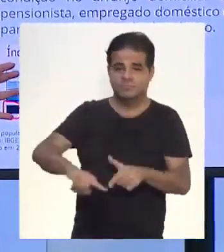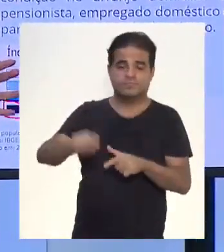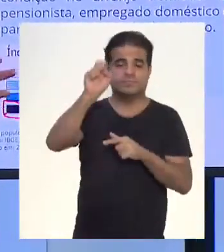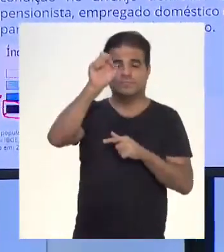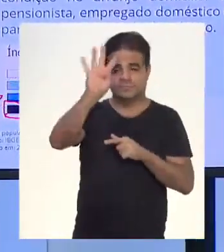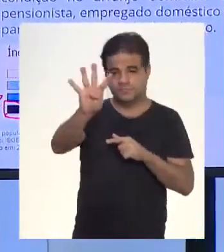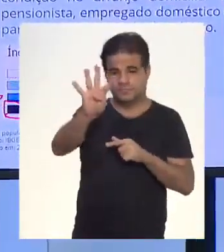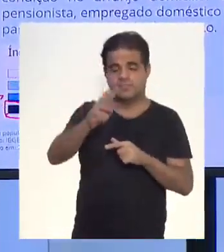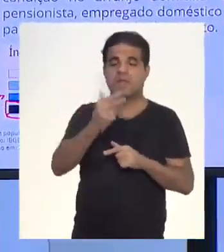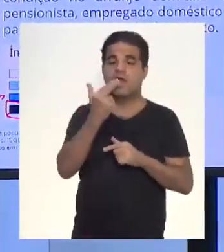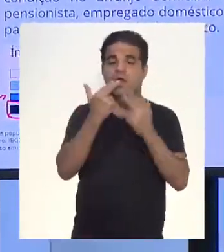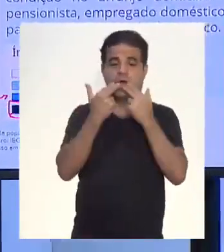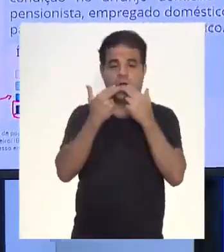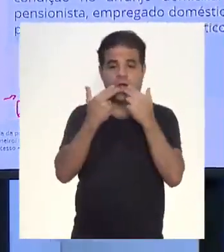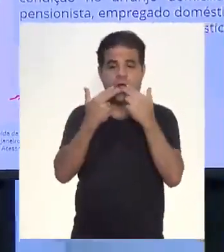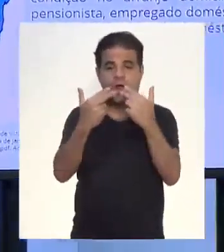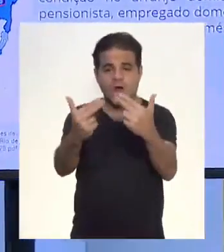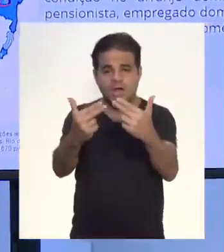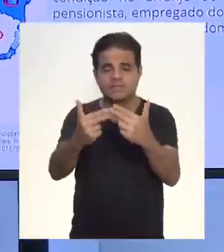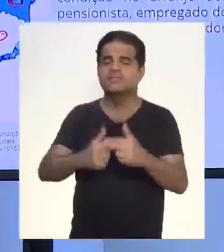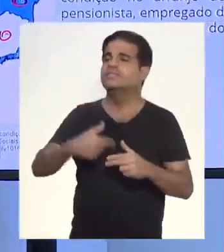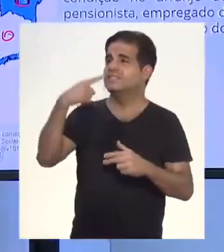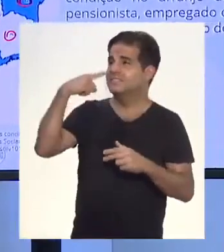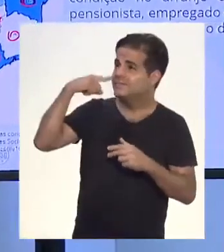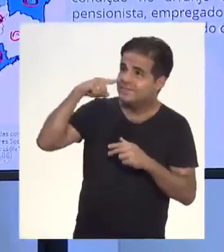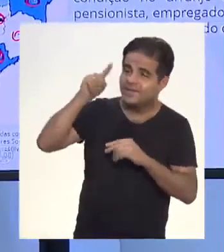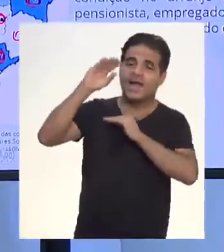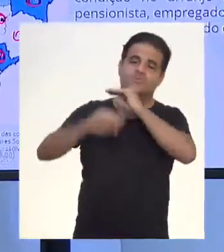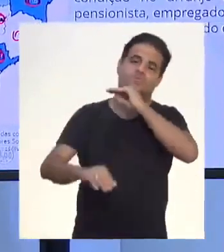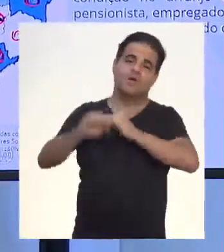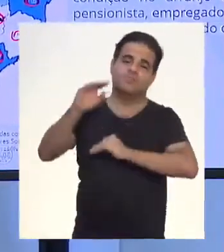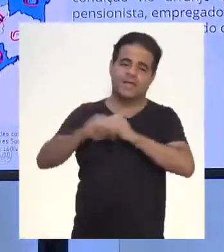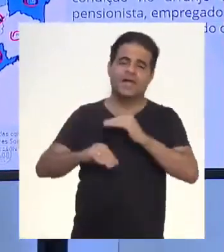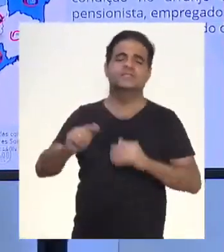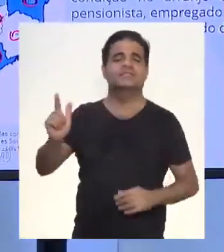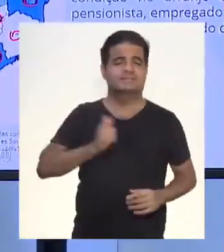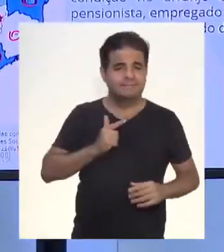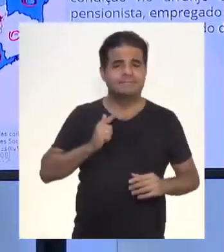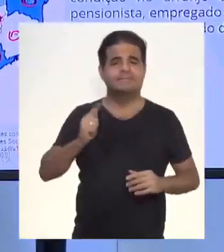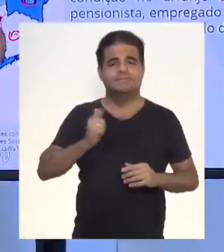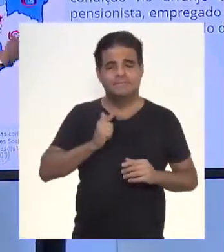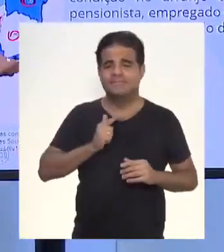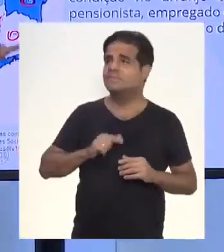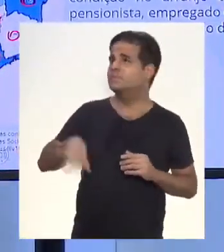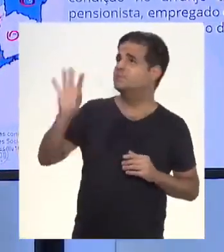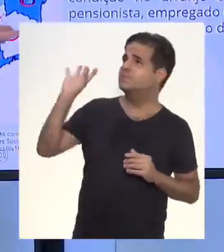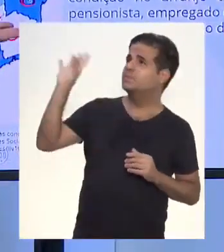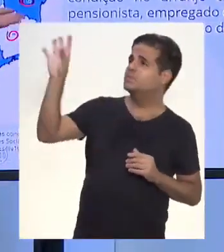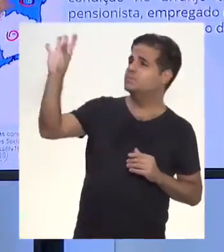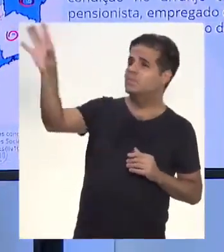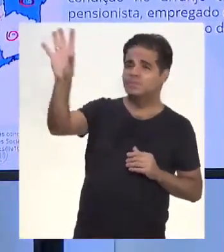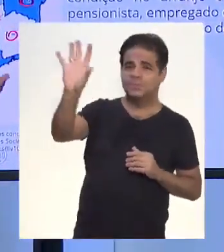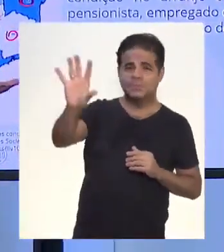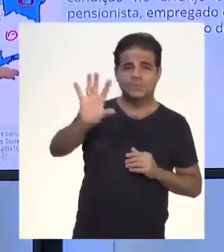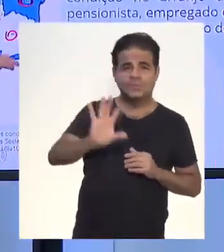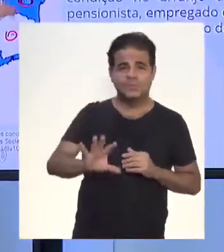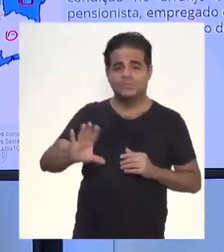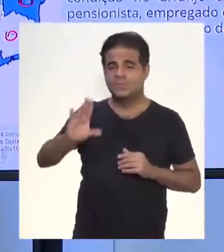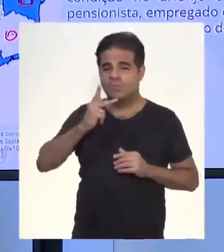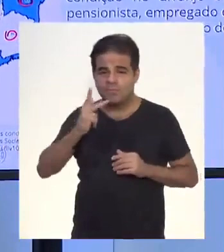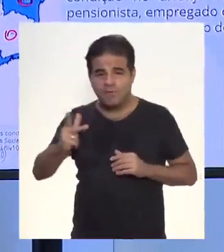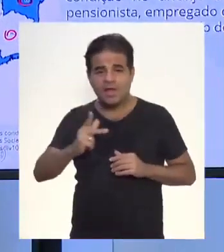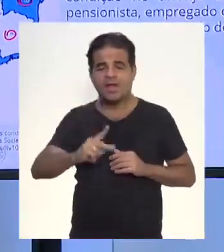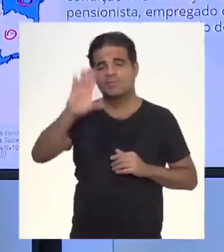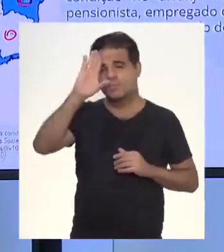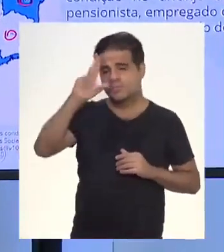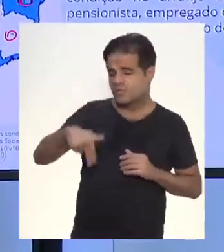4 cores, a gente vê que a desigualdade ela existe em todas as partes, mas principalmente quando a gente fala do